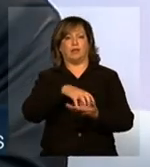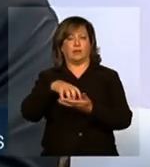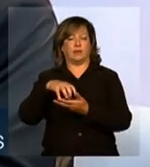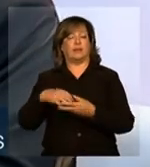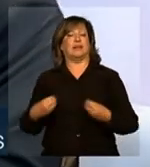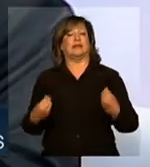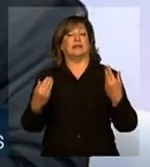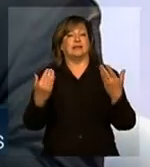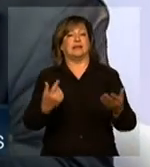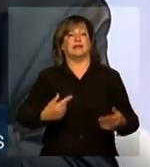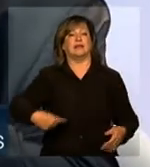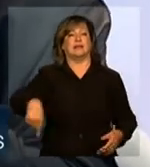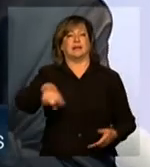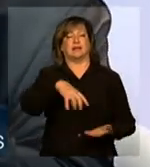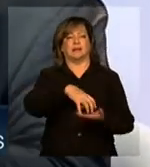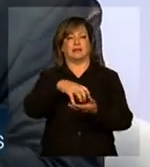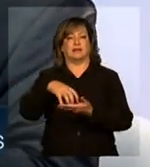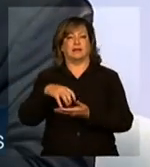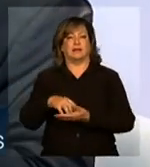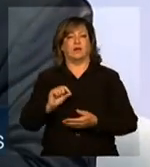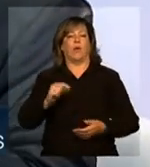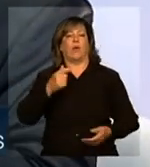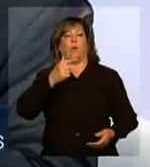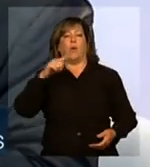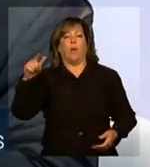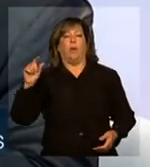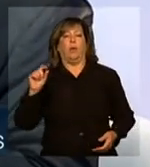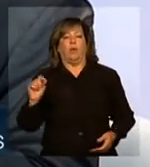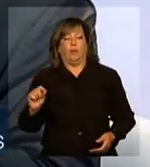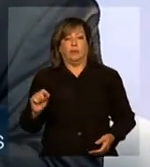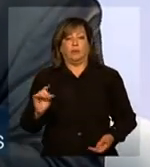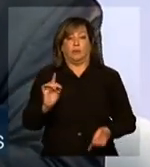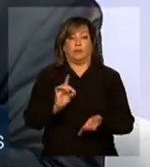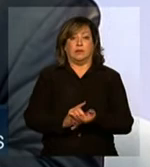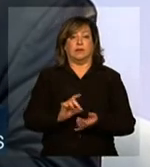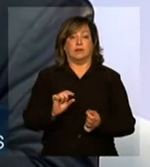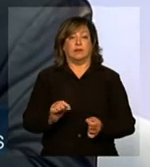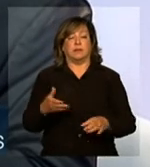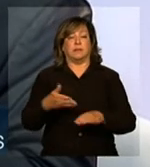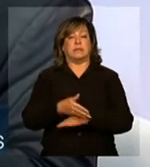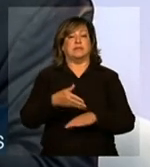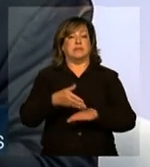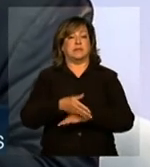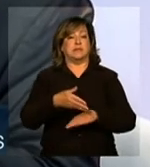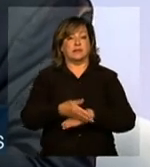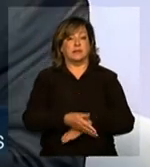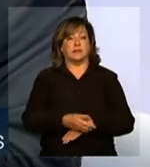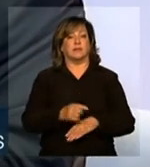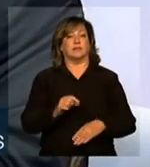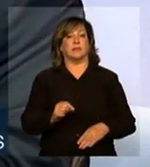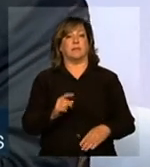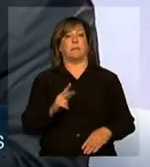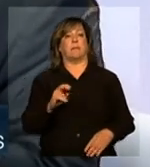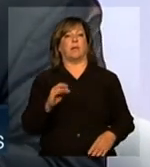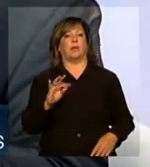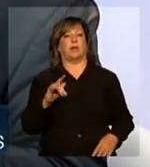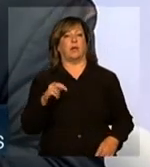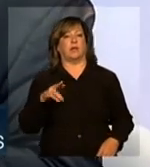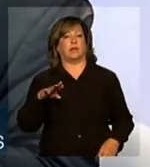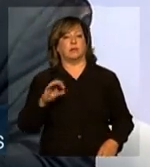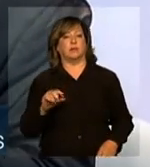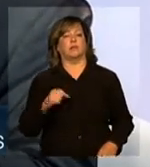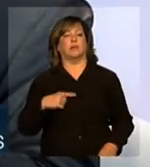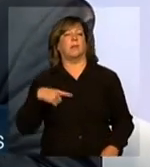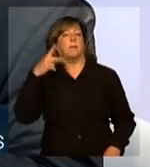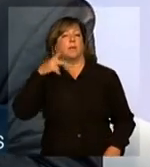essas entidades para uma outra realidade de participação, de protagonismo nas